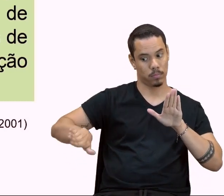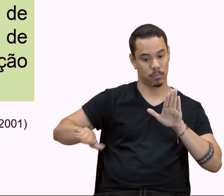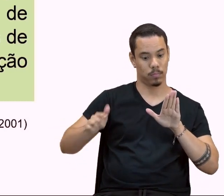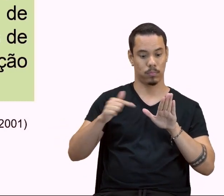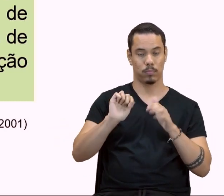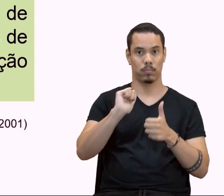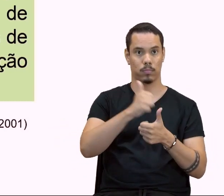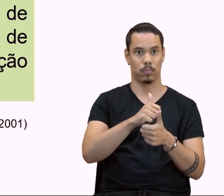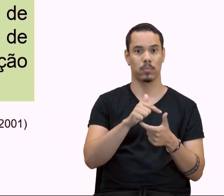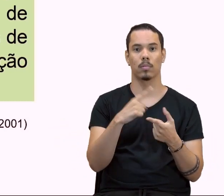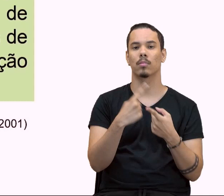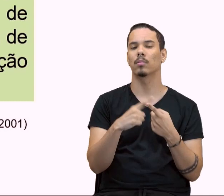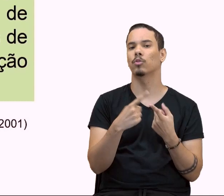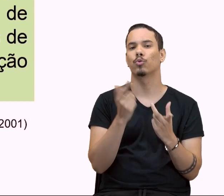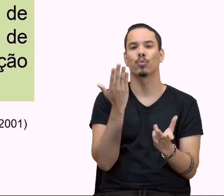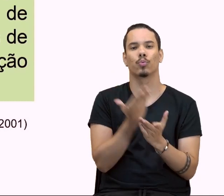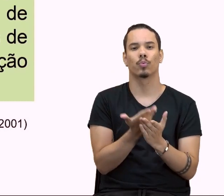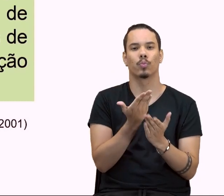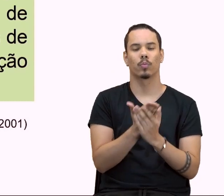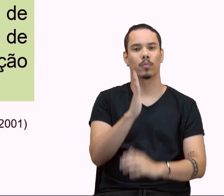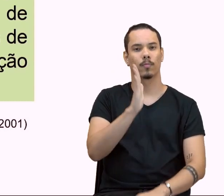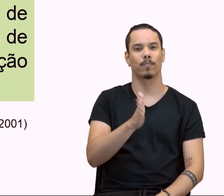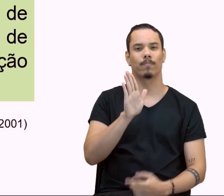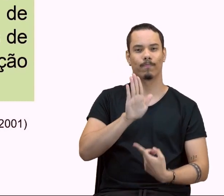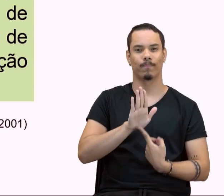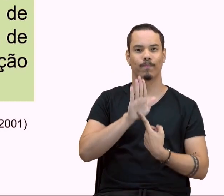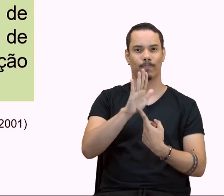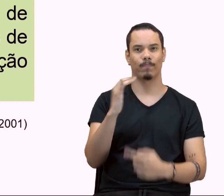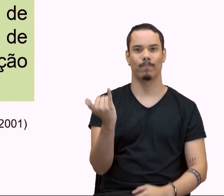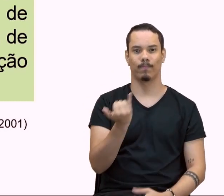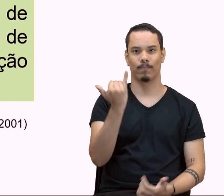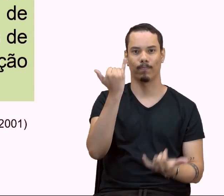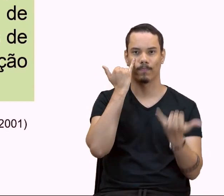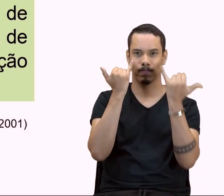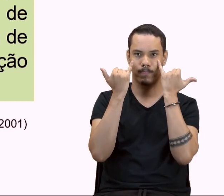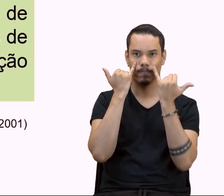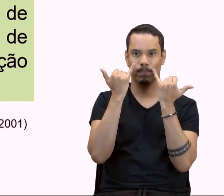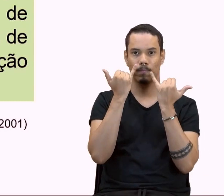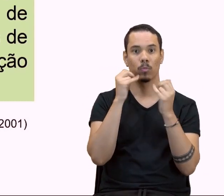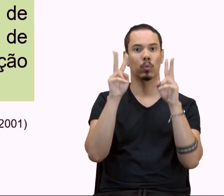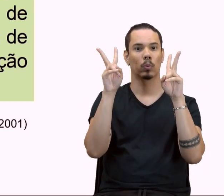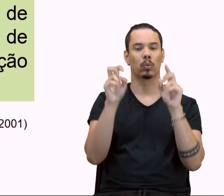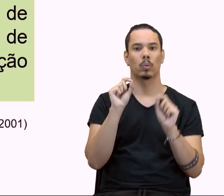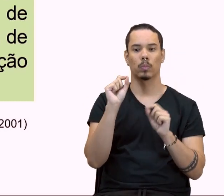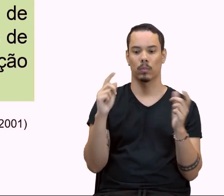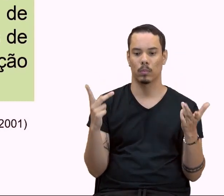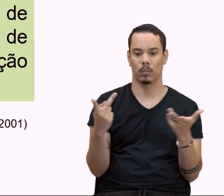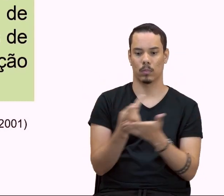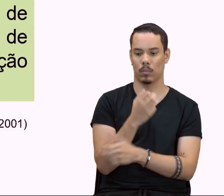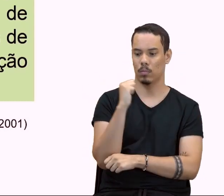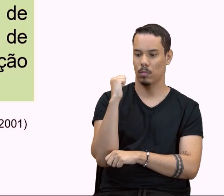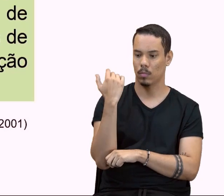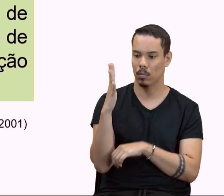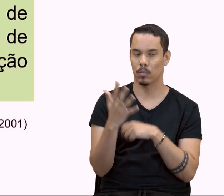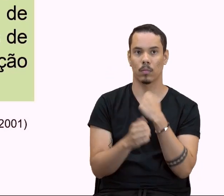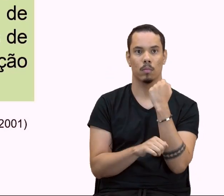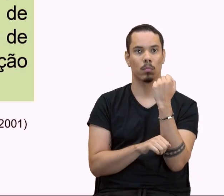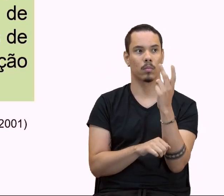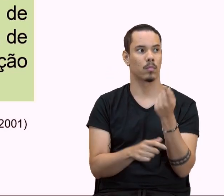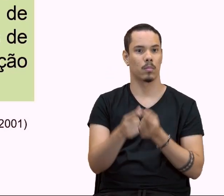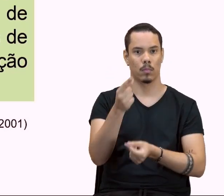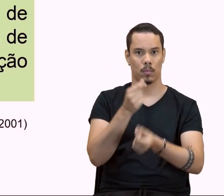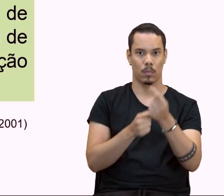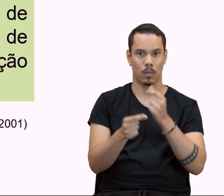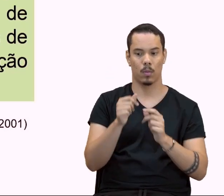estudos realizados que apresentaram importantes dados sobre natureza, economia e sobre as populações e